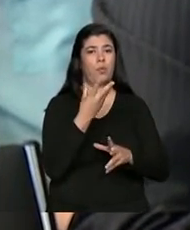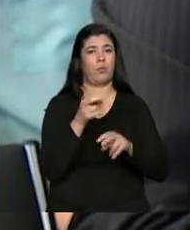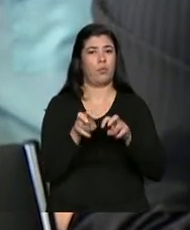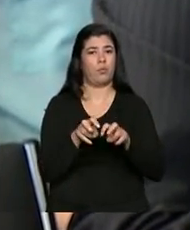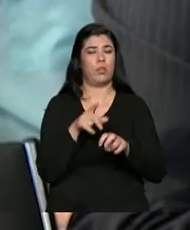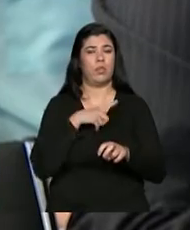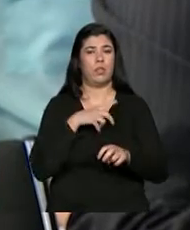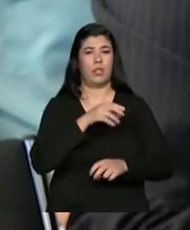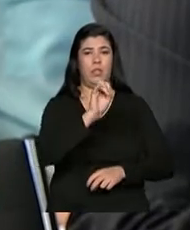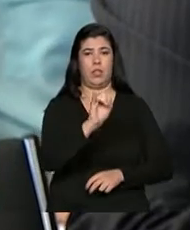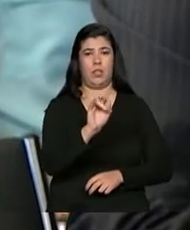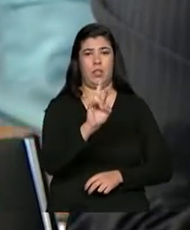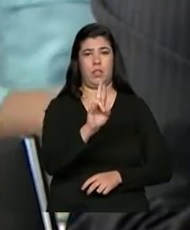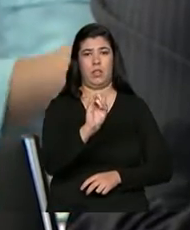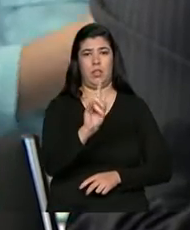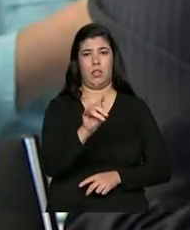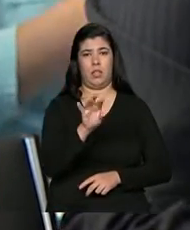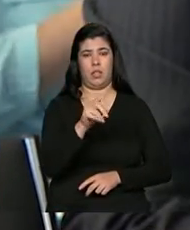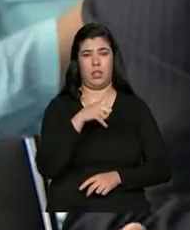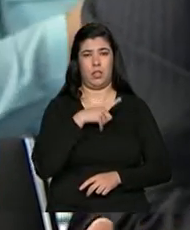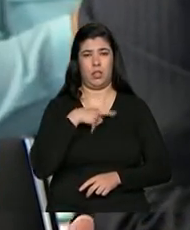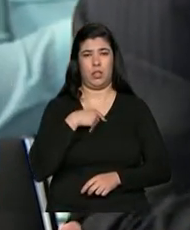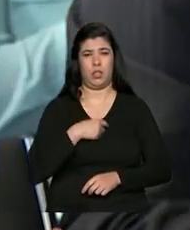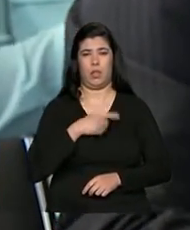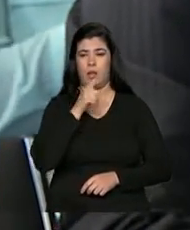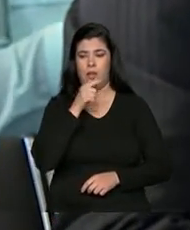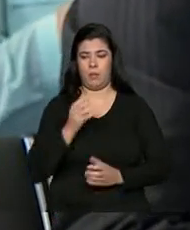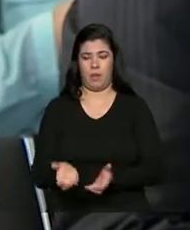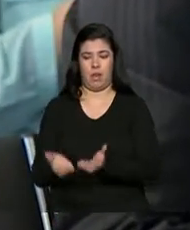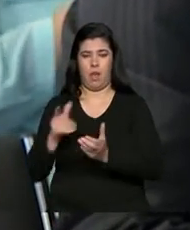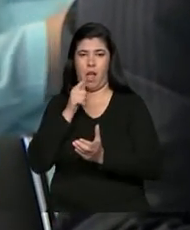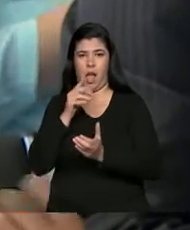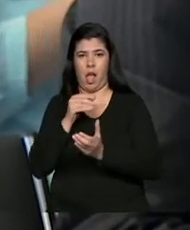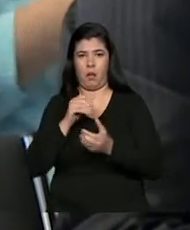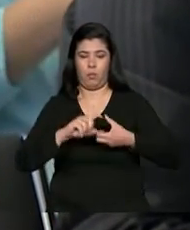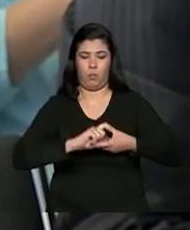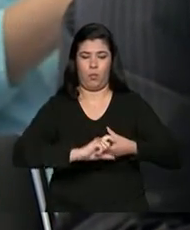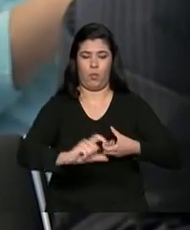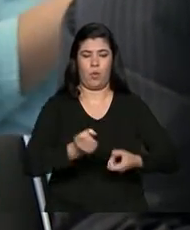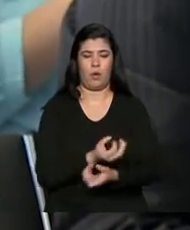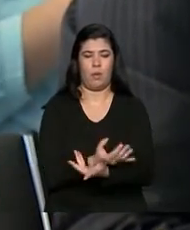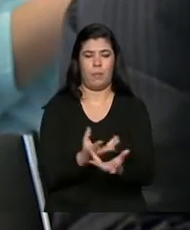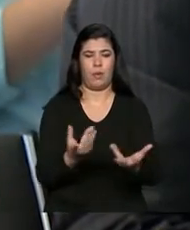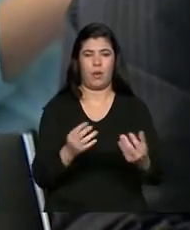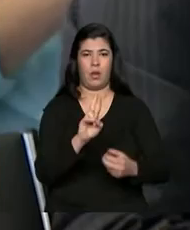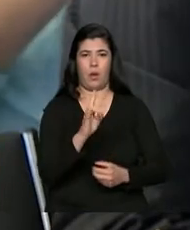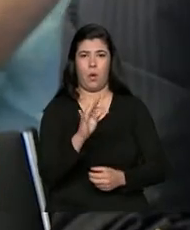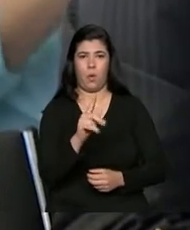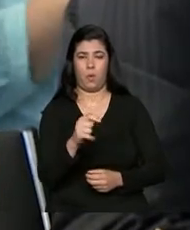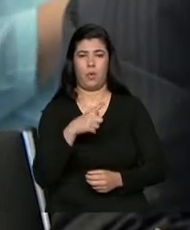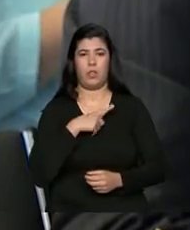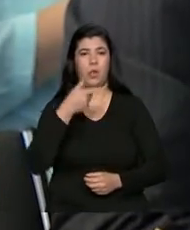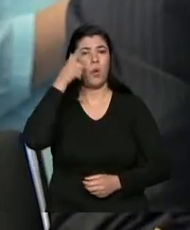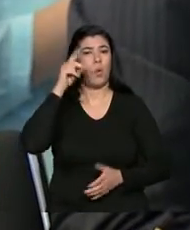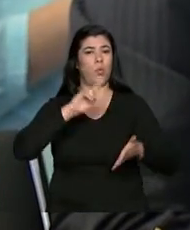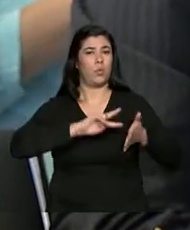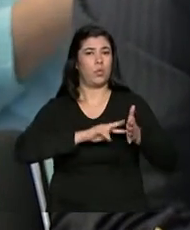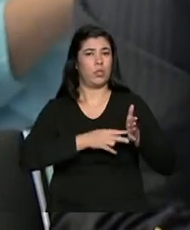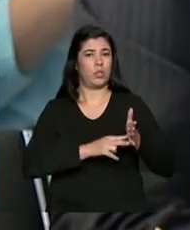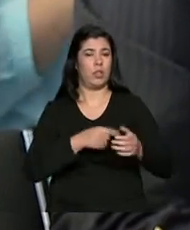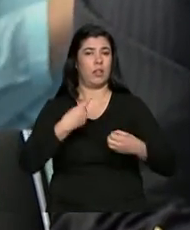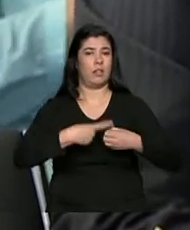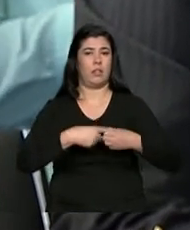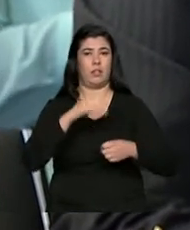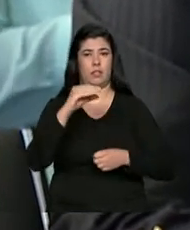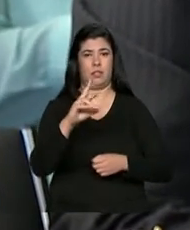são gasta muita energia a gente teve em cristalina ontem onde foi constatado pelo sindicato rural da região que a